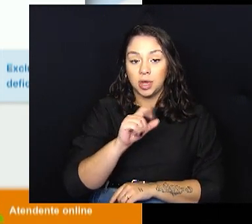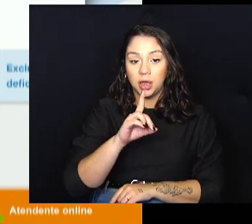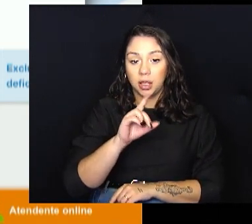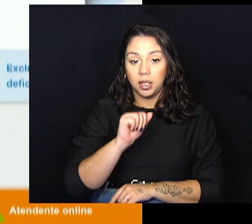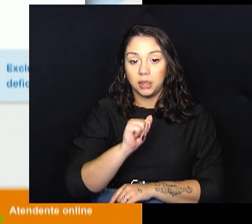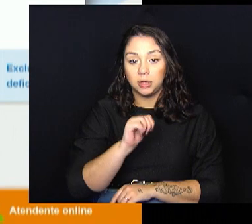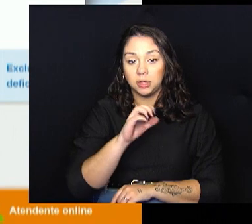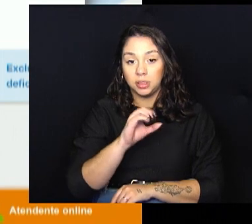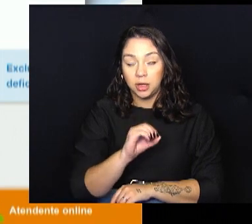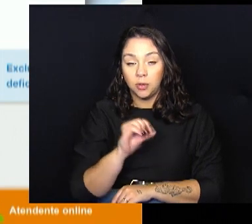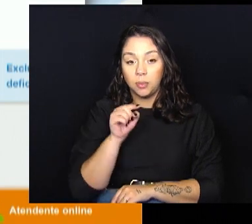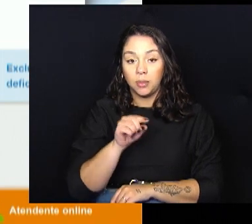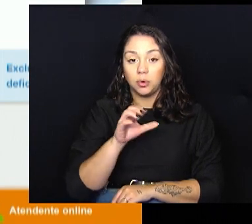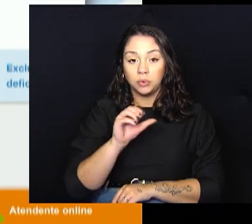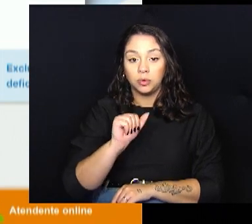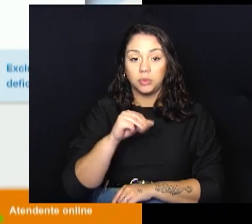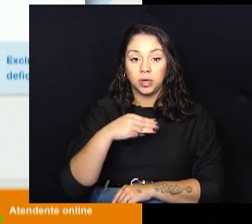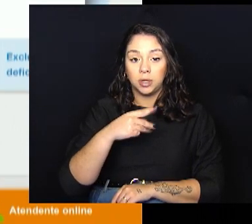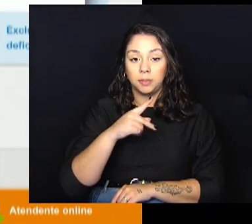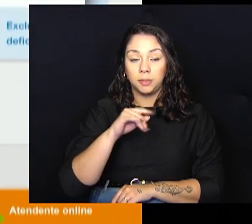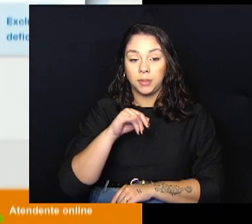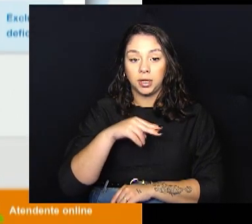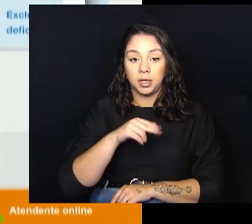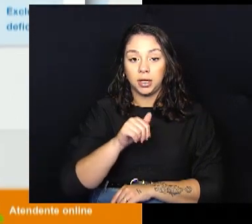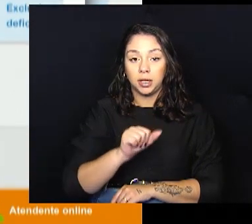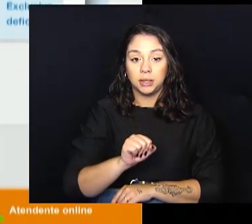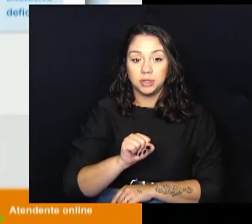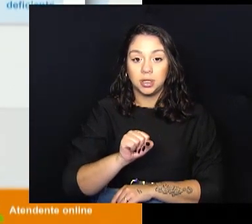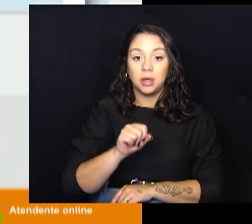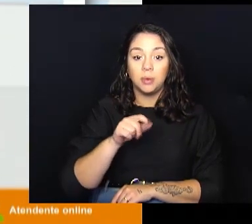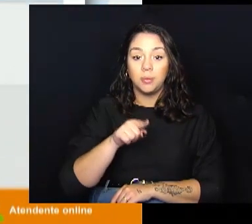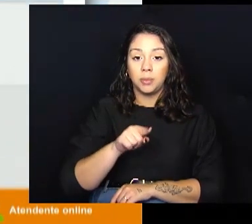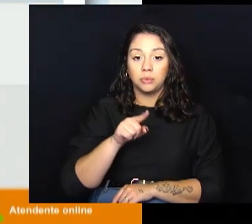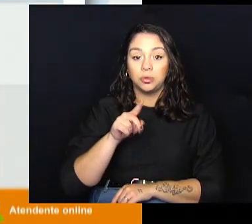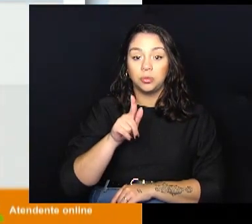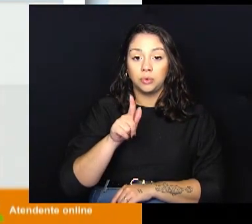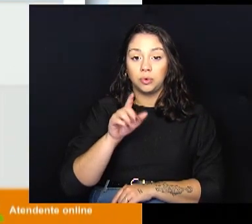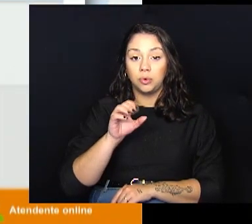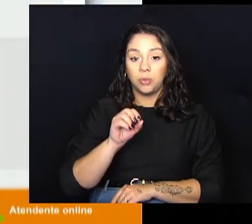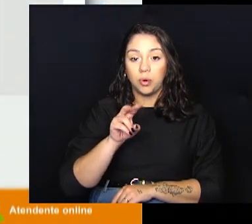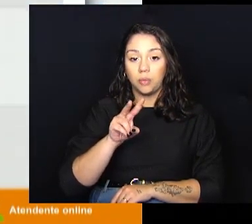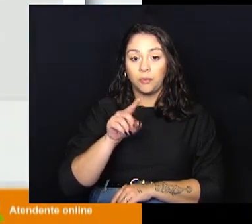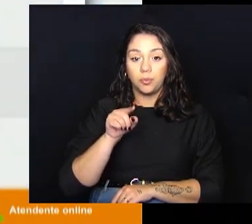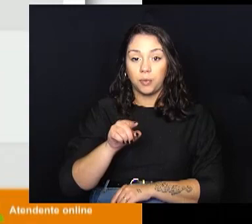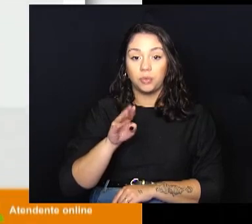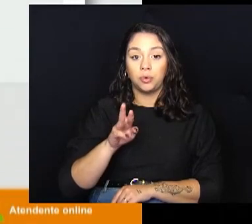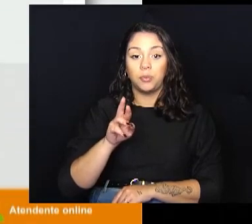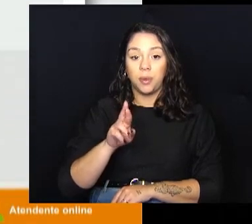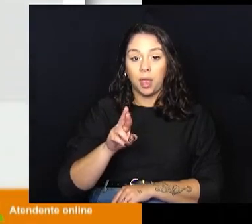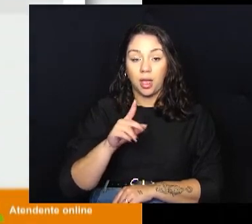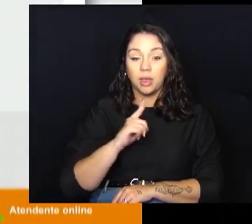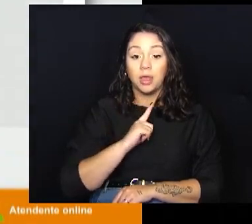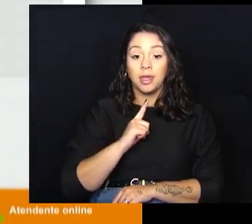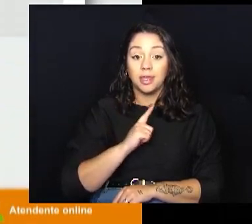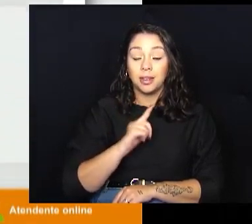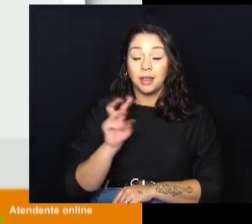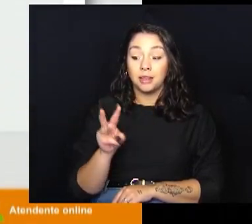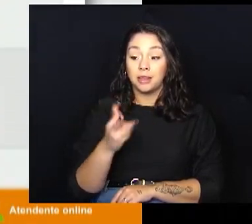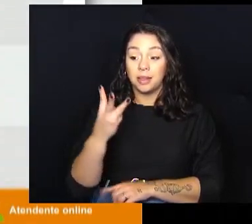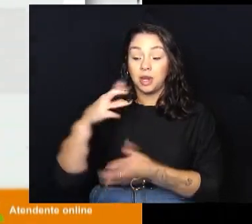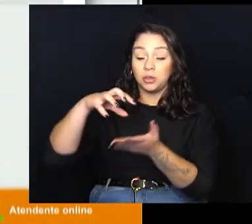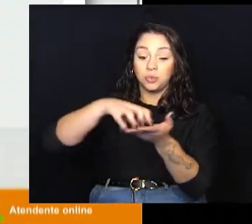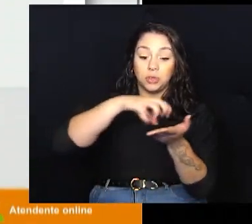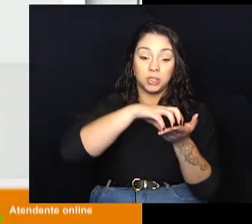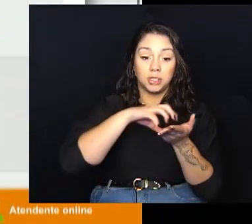Campinas ponto sp.gov.br e aí você faz o agendamento E aí você pode ir em uma das três unidades do